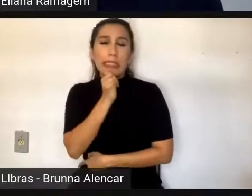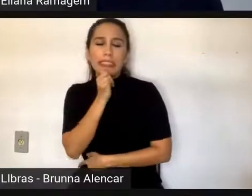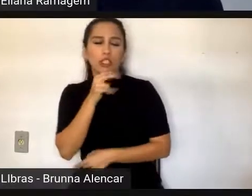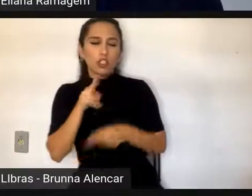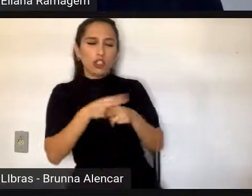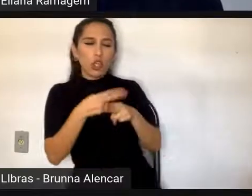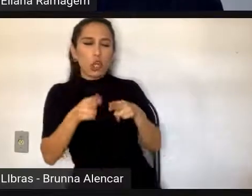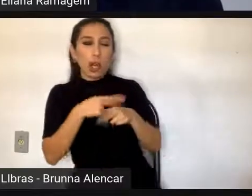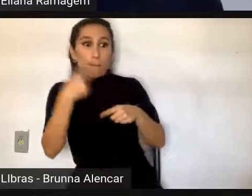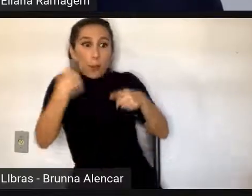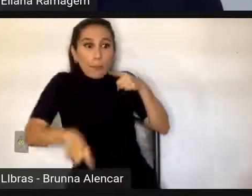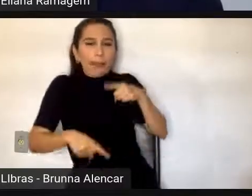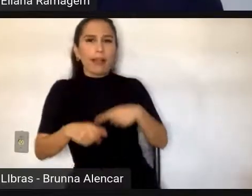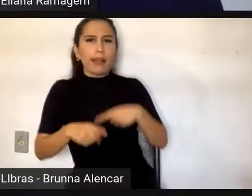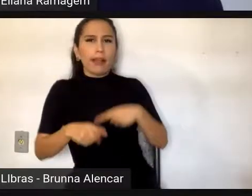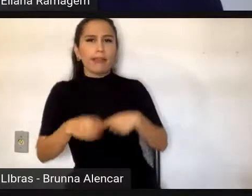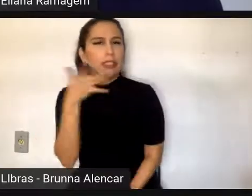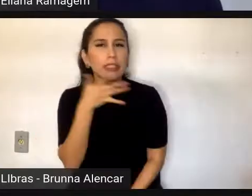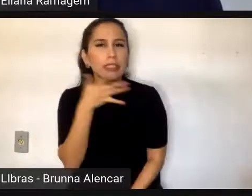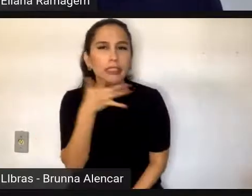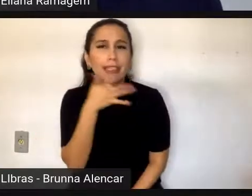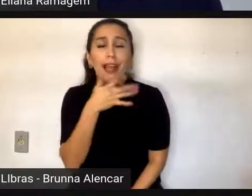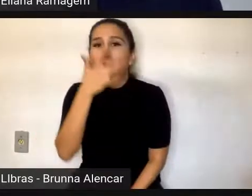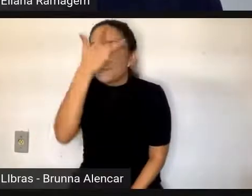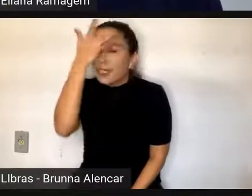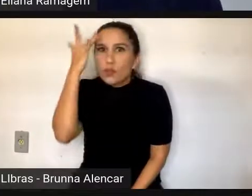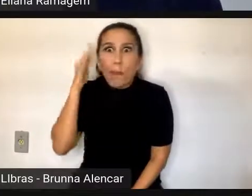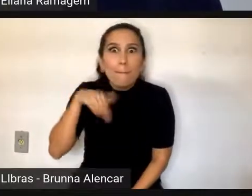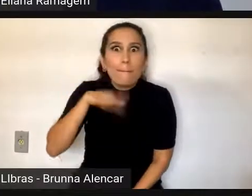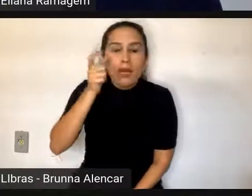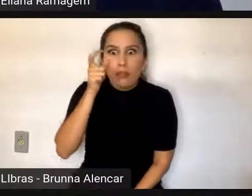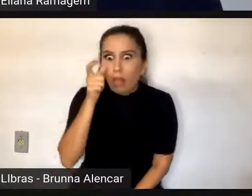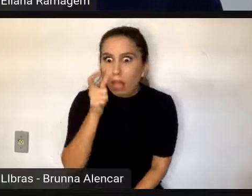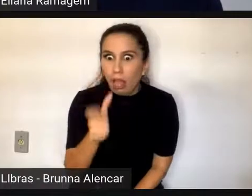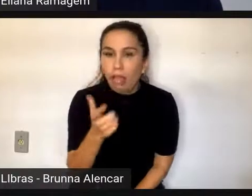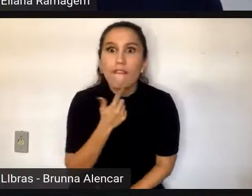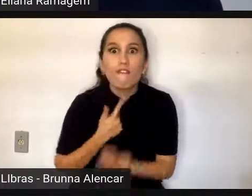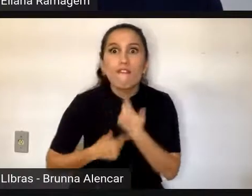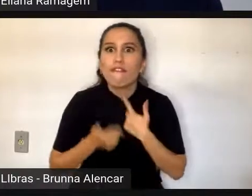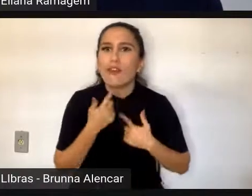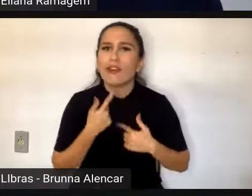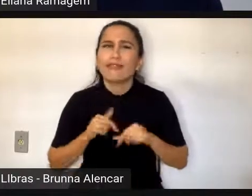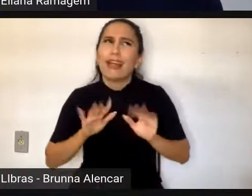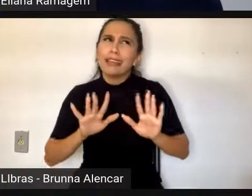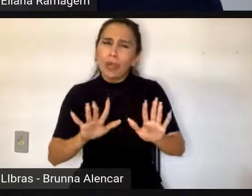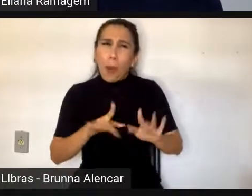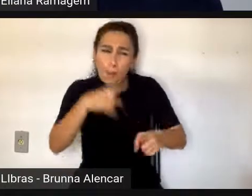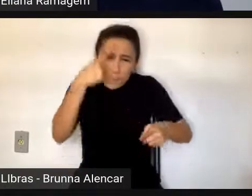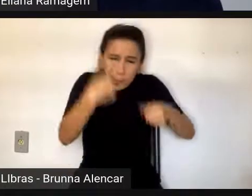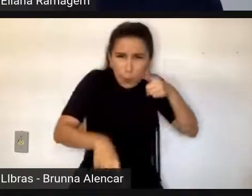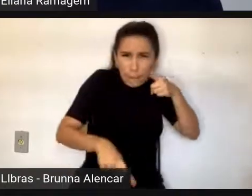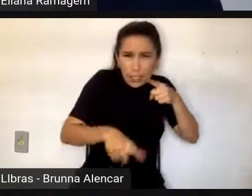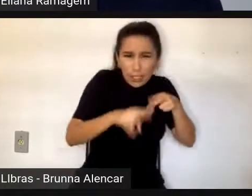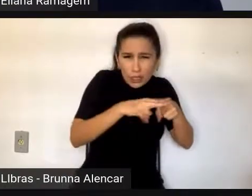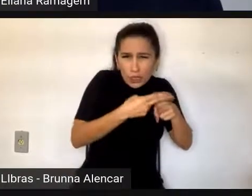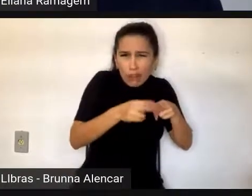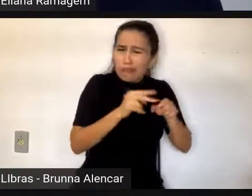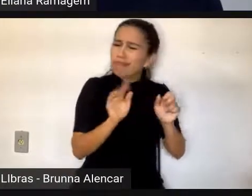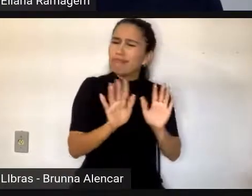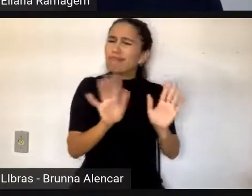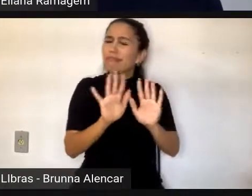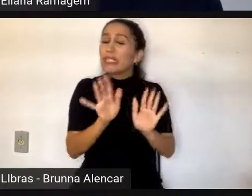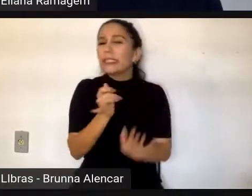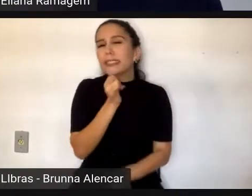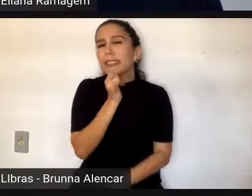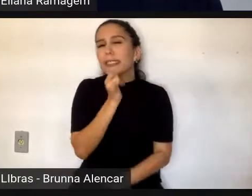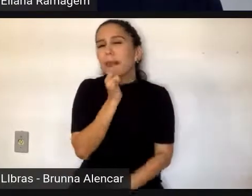minha vontade de comer chocolate às vezes fica maior ainda. Então, ao invés de eu me proibir o chocolate, às vezes vale mais a pena, do tipo, olha, então tá,